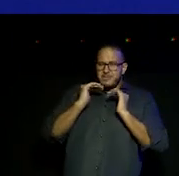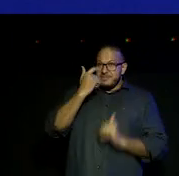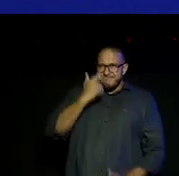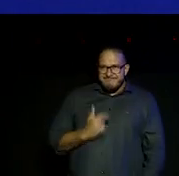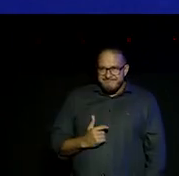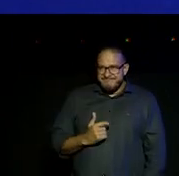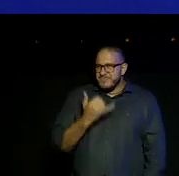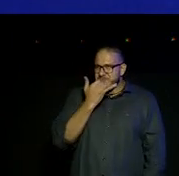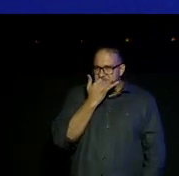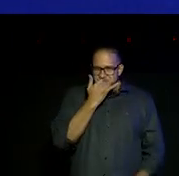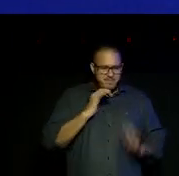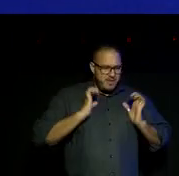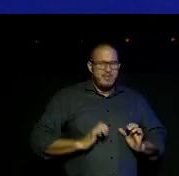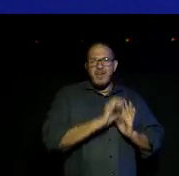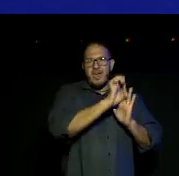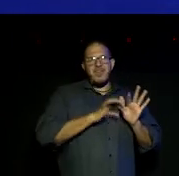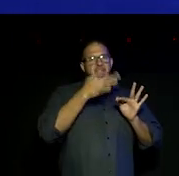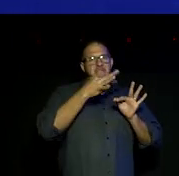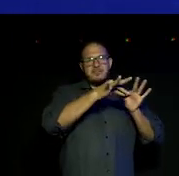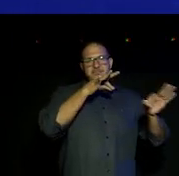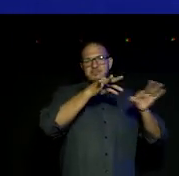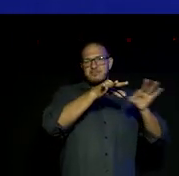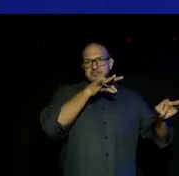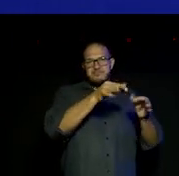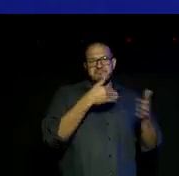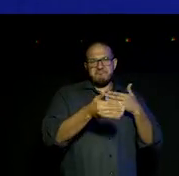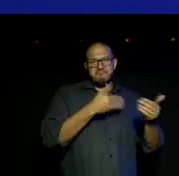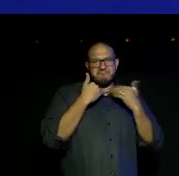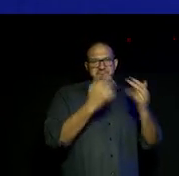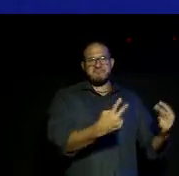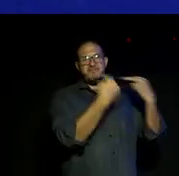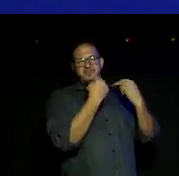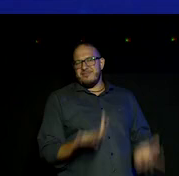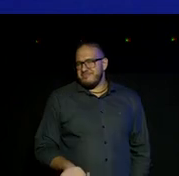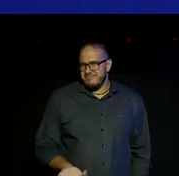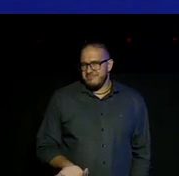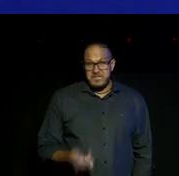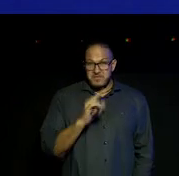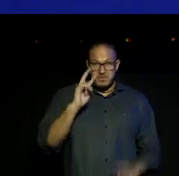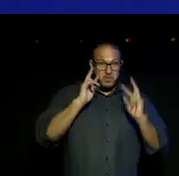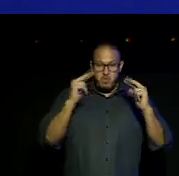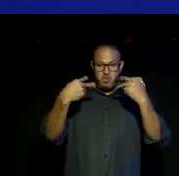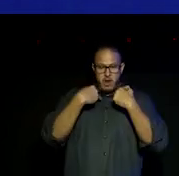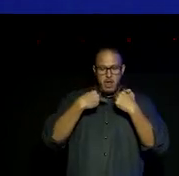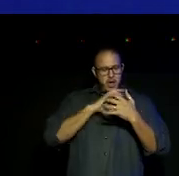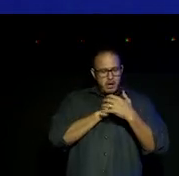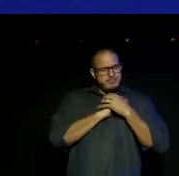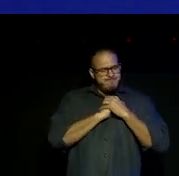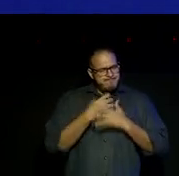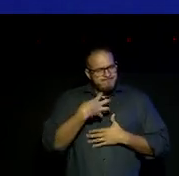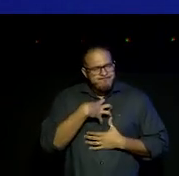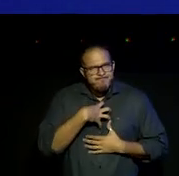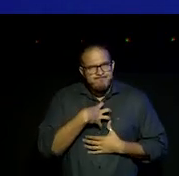próprio, as leis vão ser uma mera convenção para quando alguém estiver olhando. Quem não ama a si